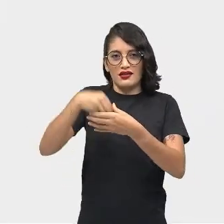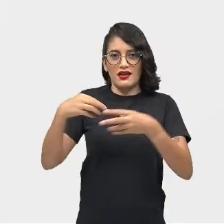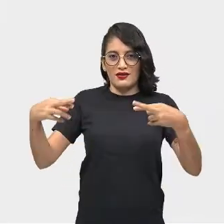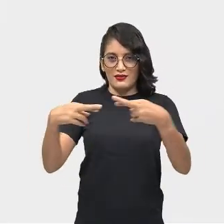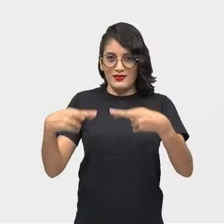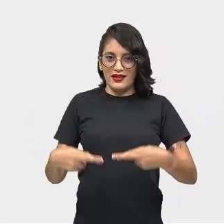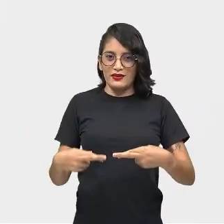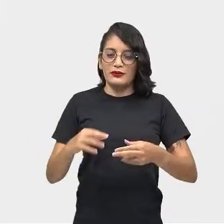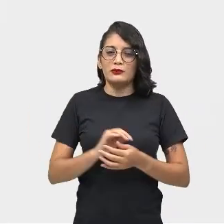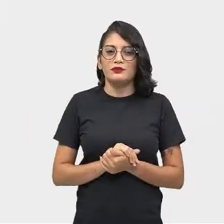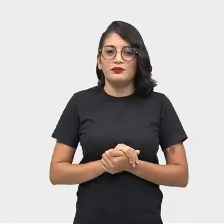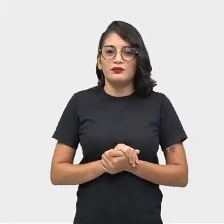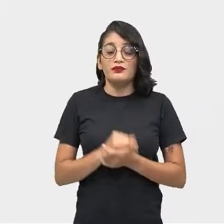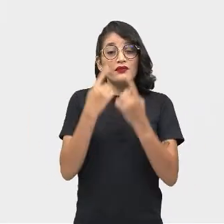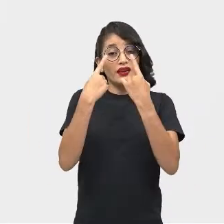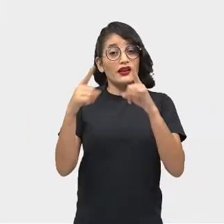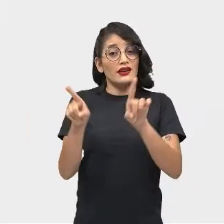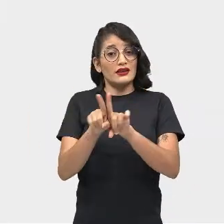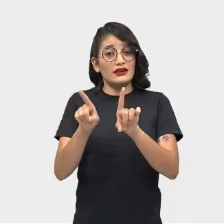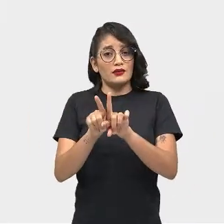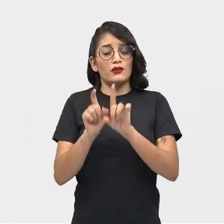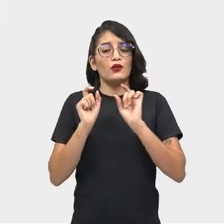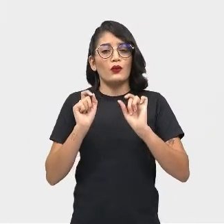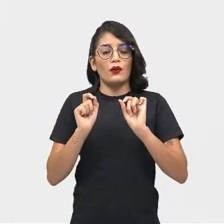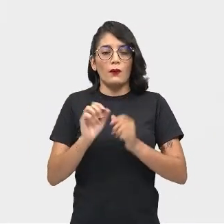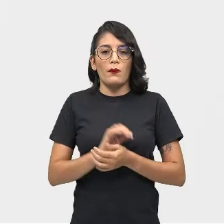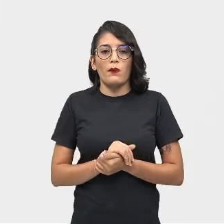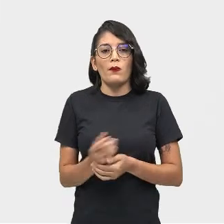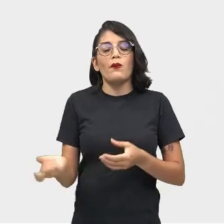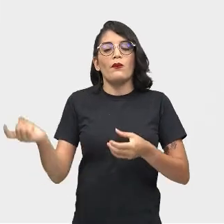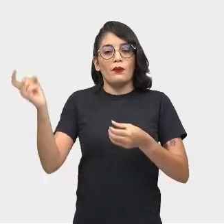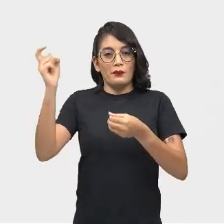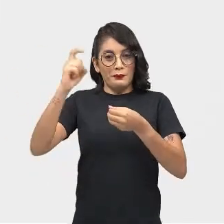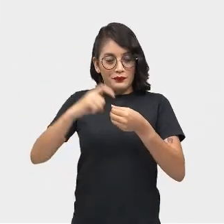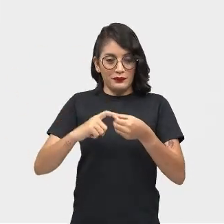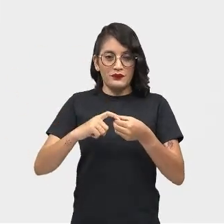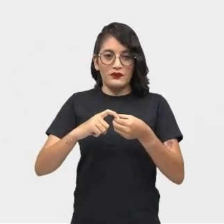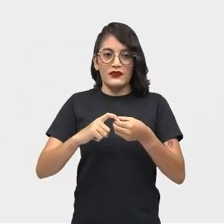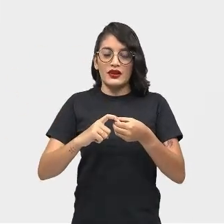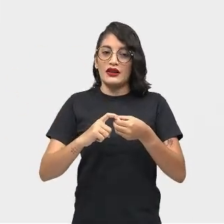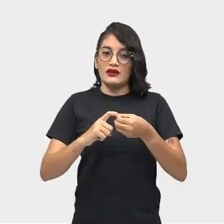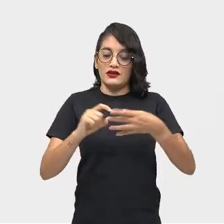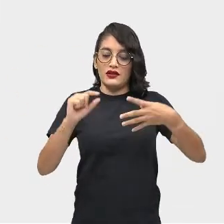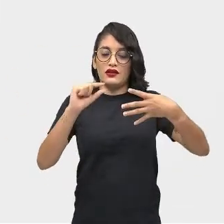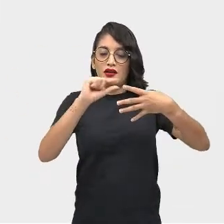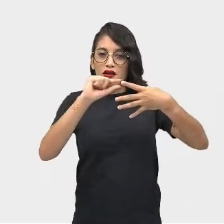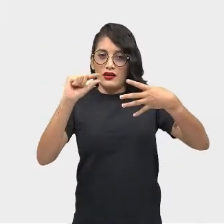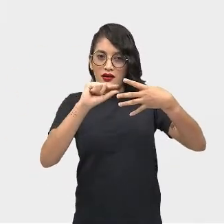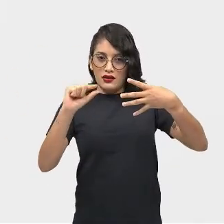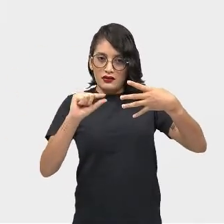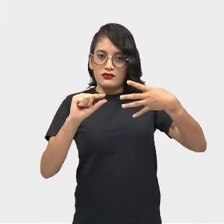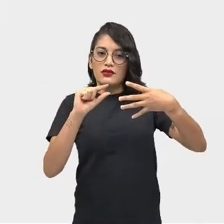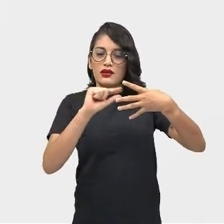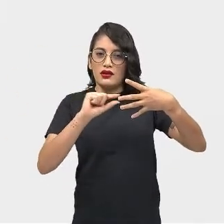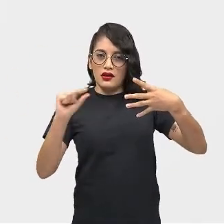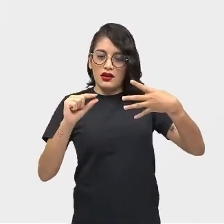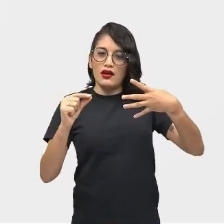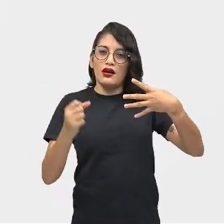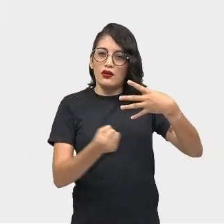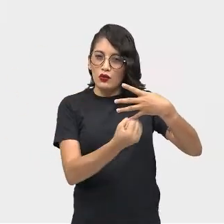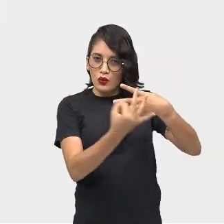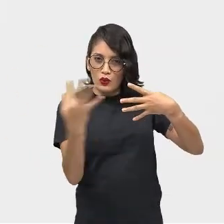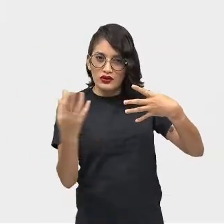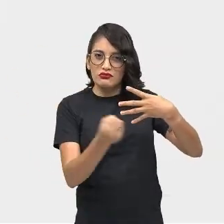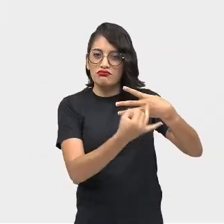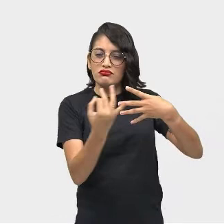olha que interessante, nós falamos também, só voltando aqui, nós falamos do verso metrificado, que é